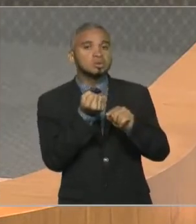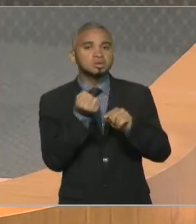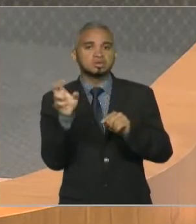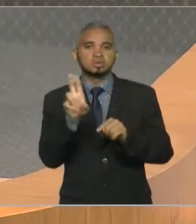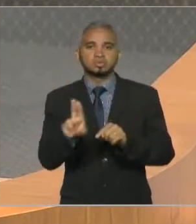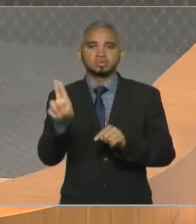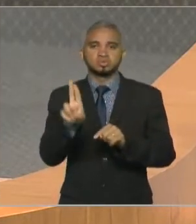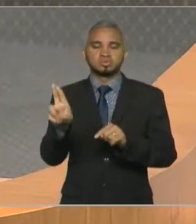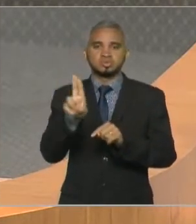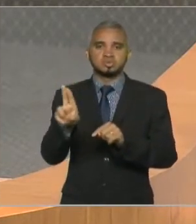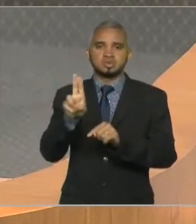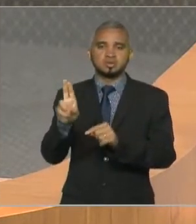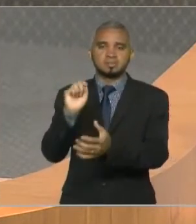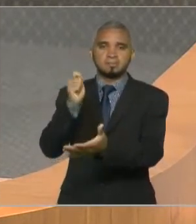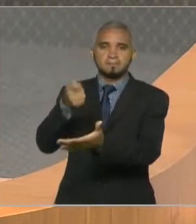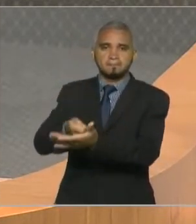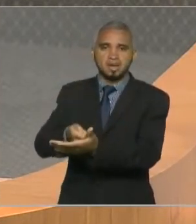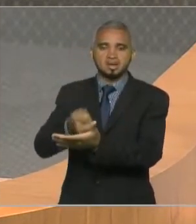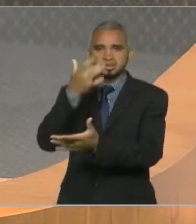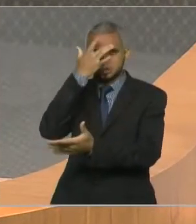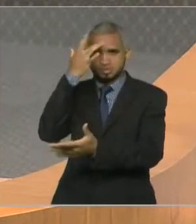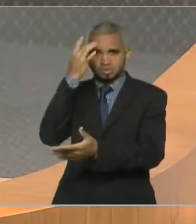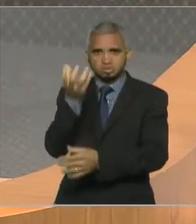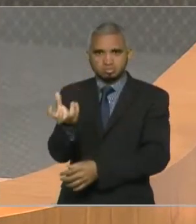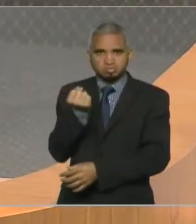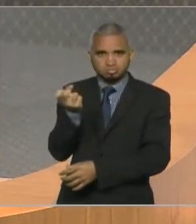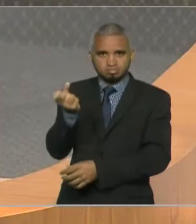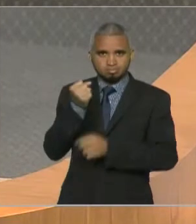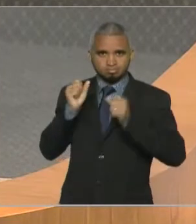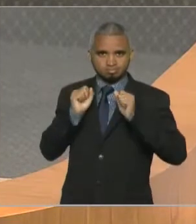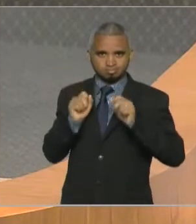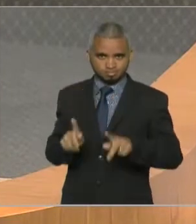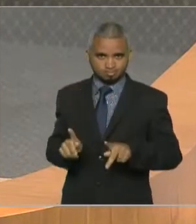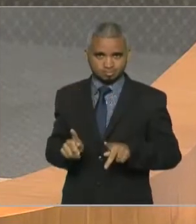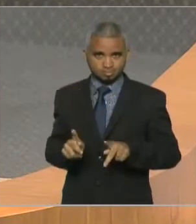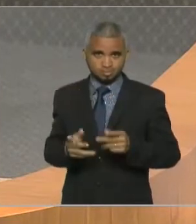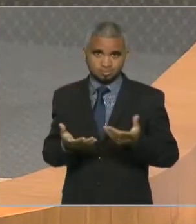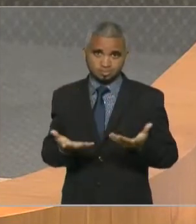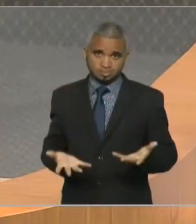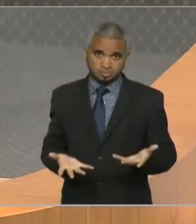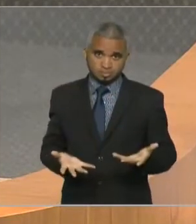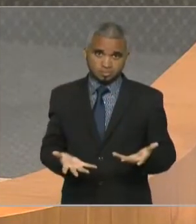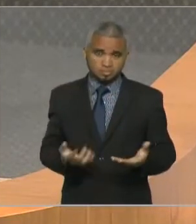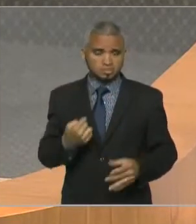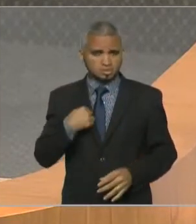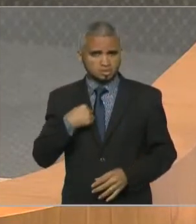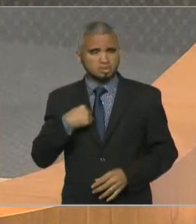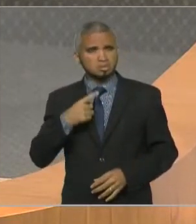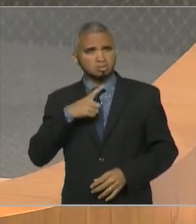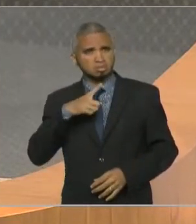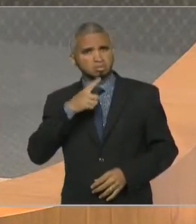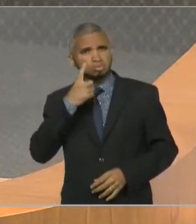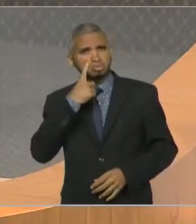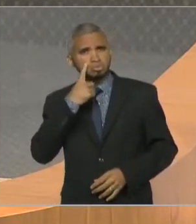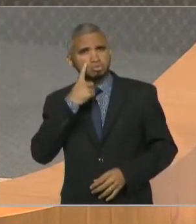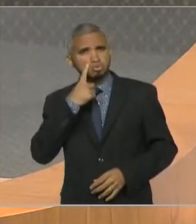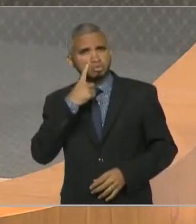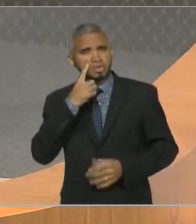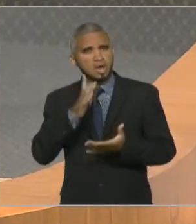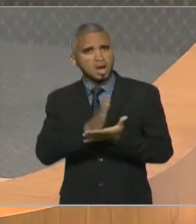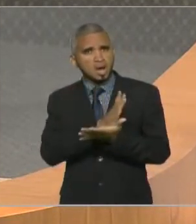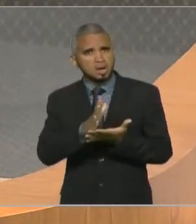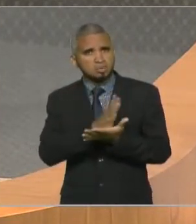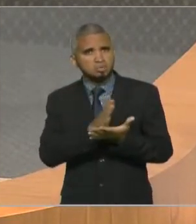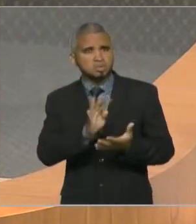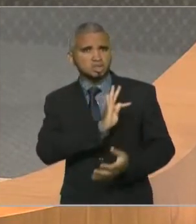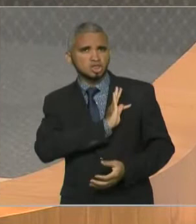no pagamento das pensões e aposentadorias. Então, outra dúvida que tem, e que foi relatada aqui por técnicos do IPREV